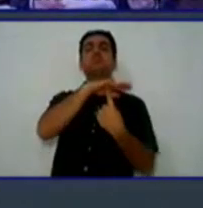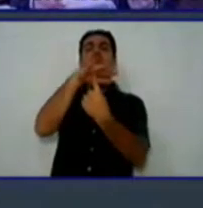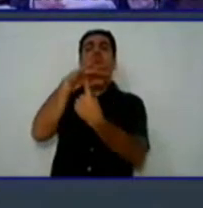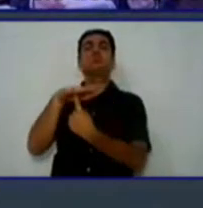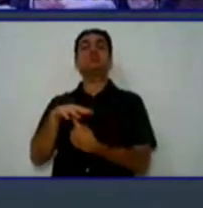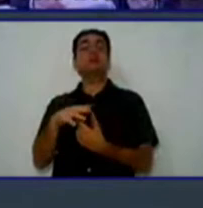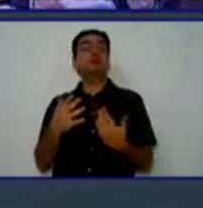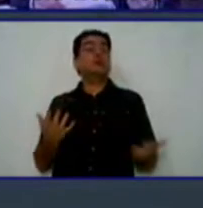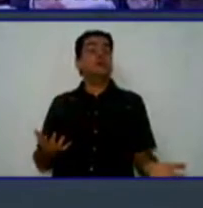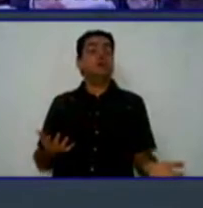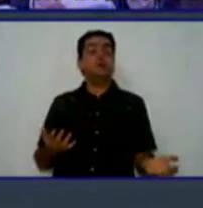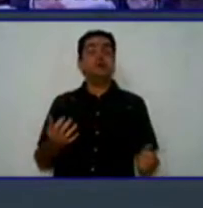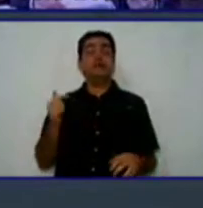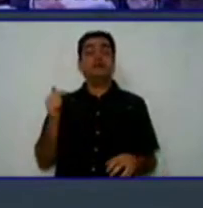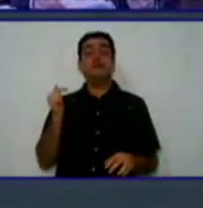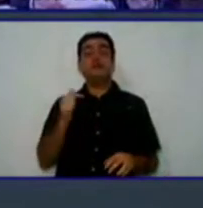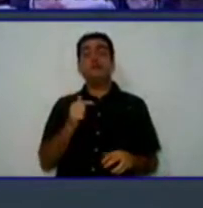uma questão